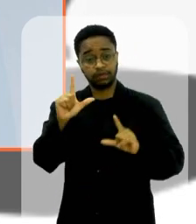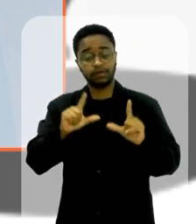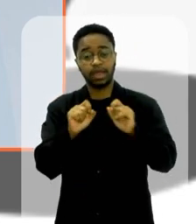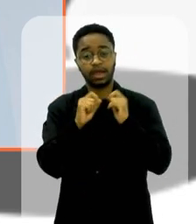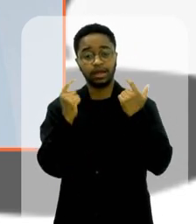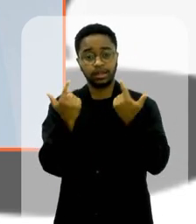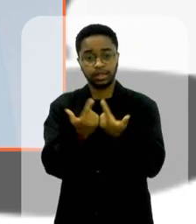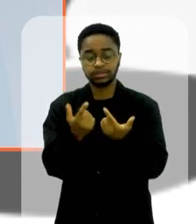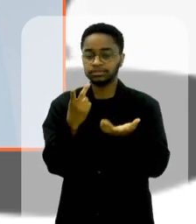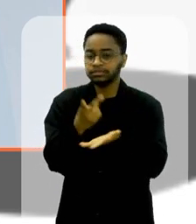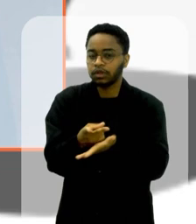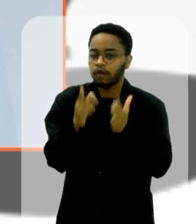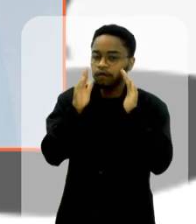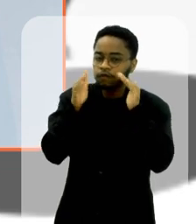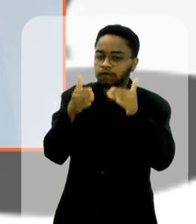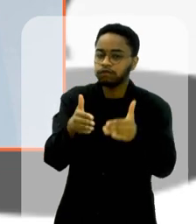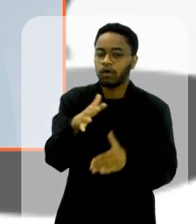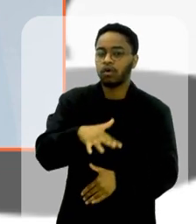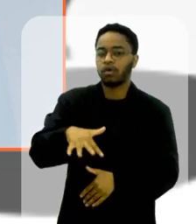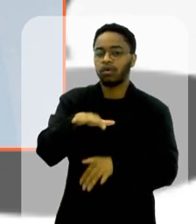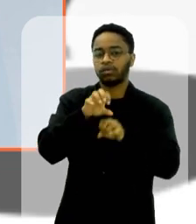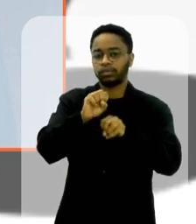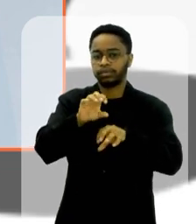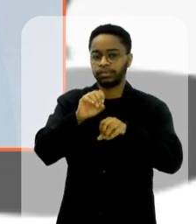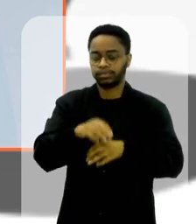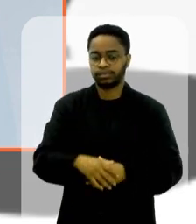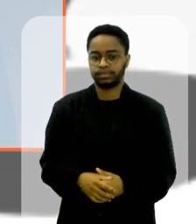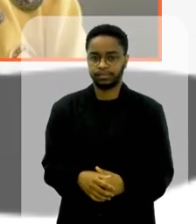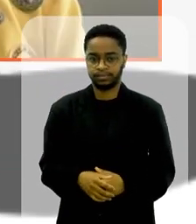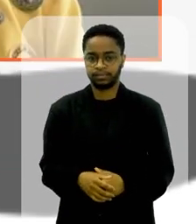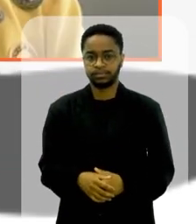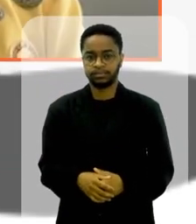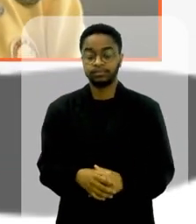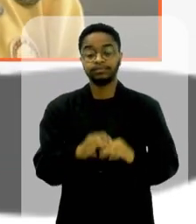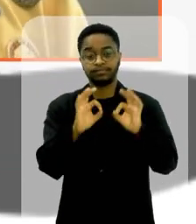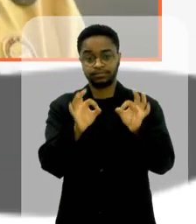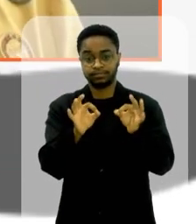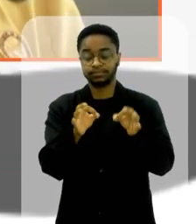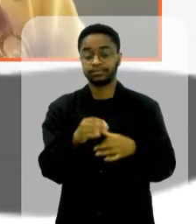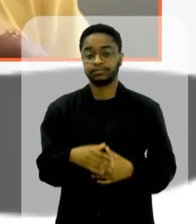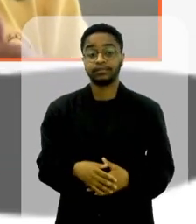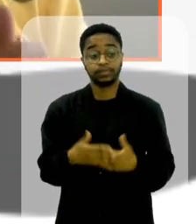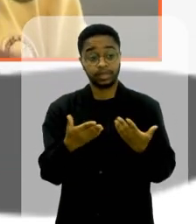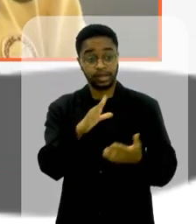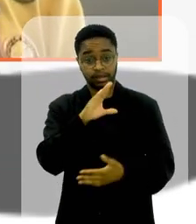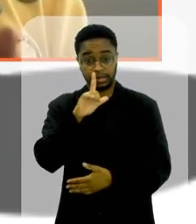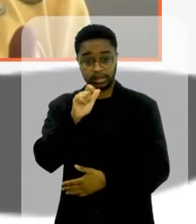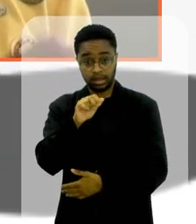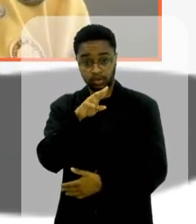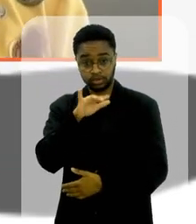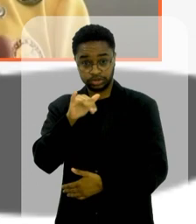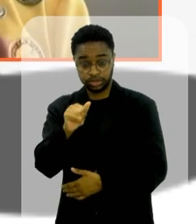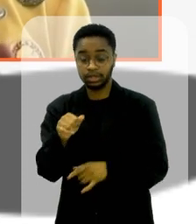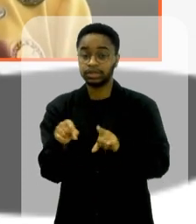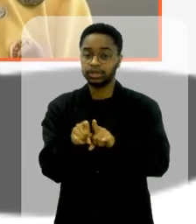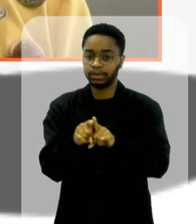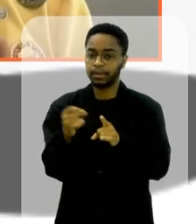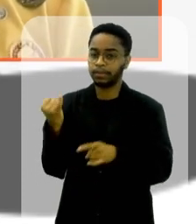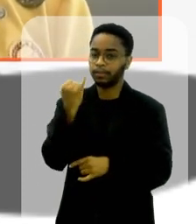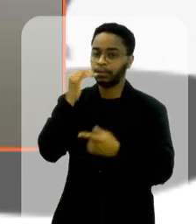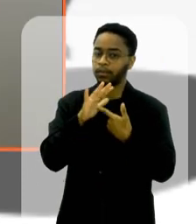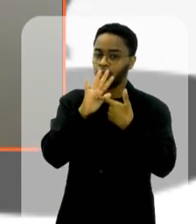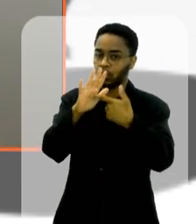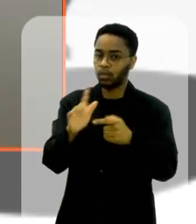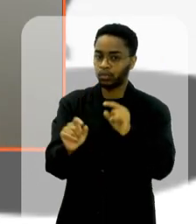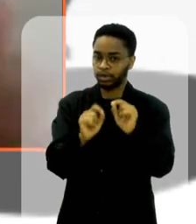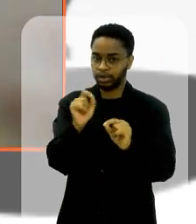aqui é totalmente focada na parte educativa. Isso. Ô, Cláudia, inclusive vale